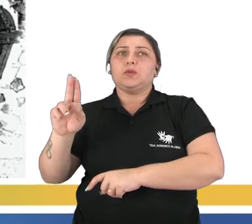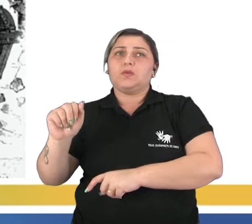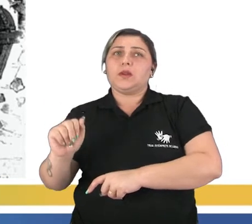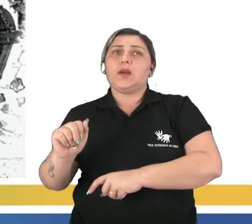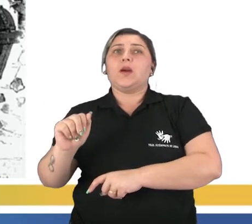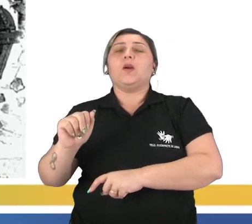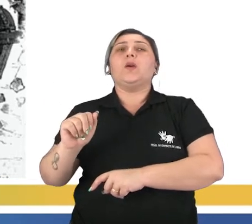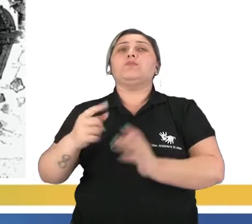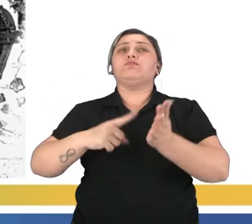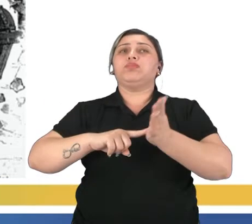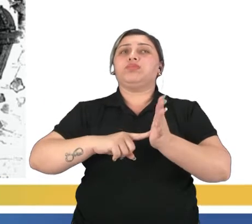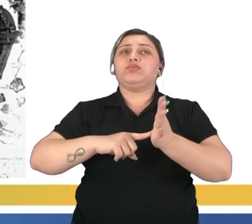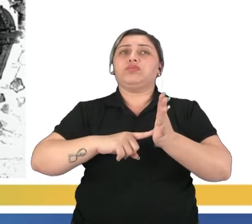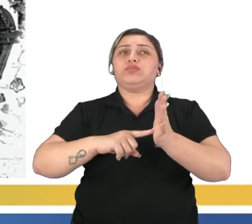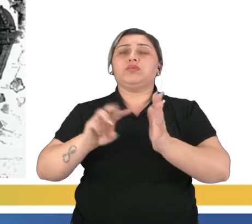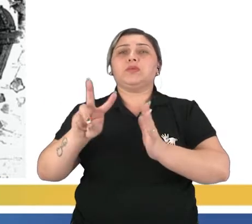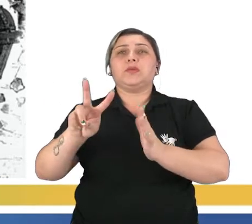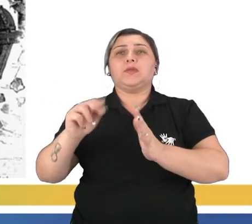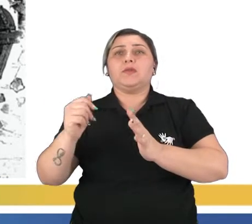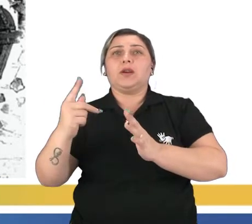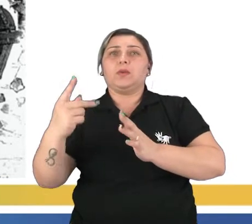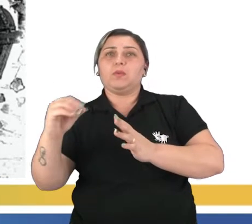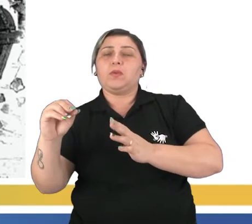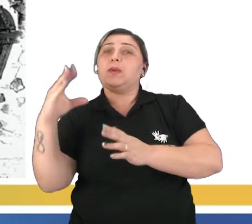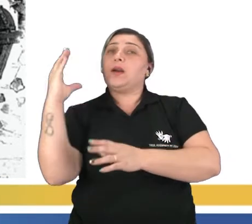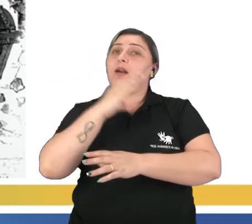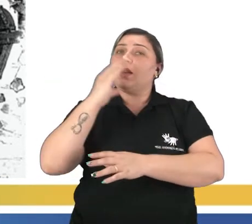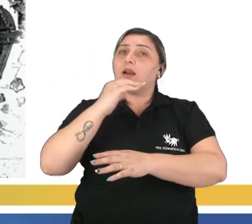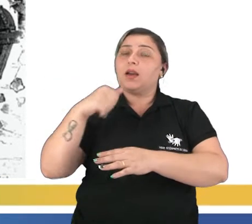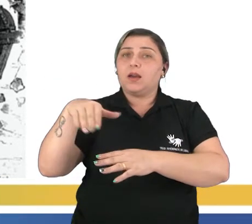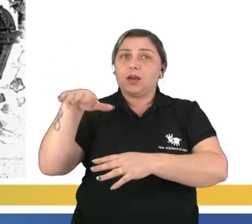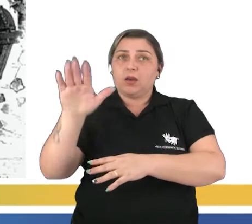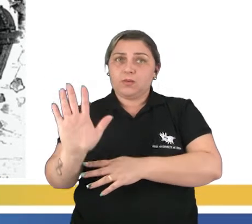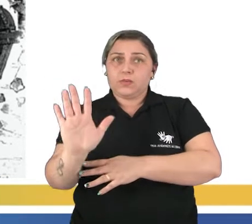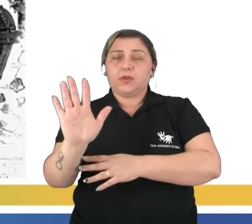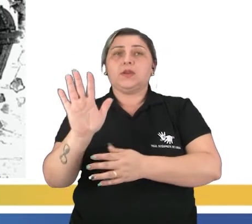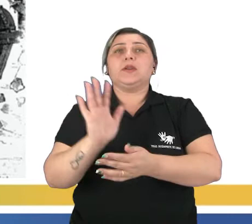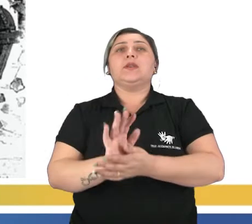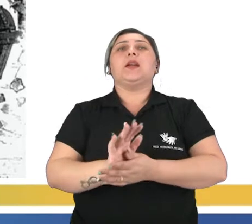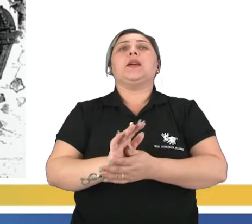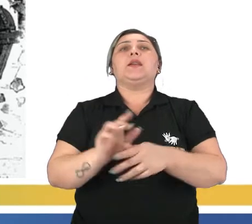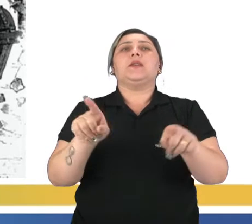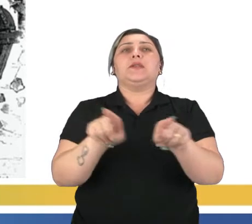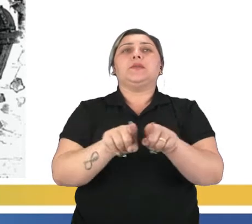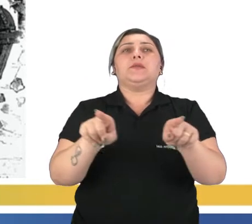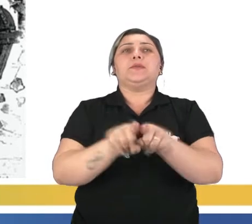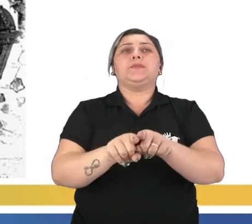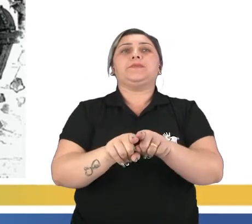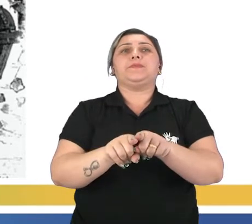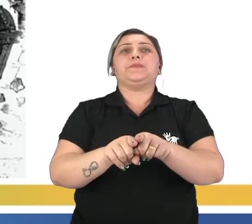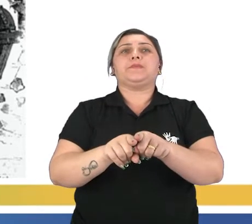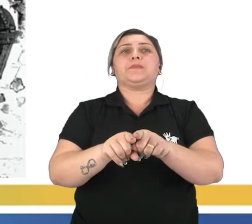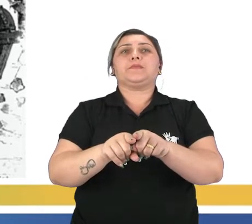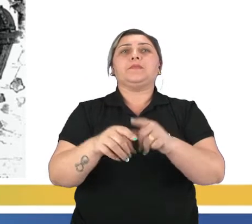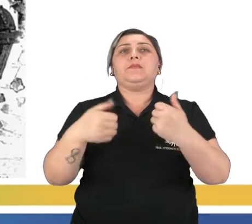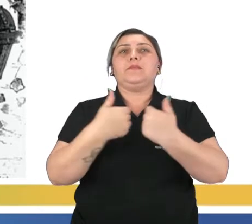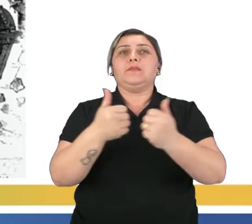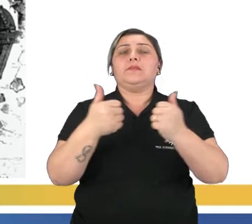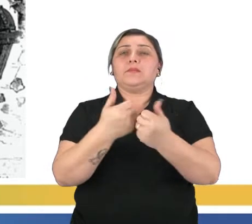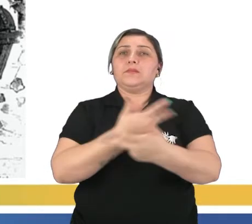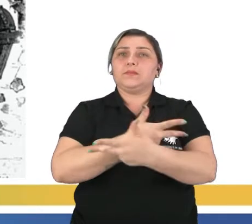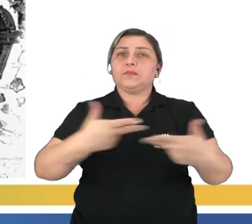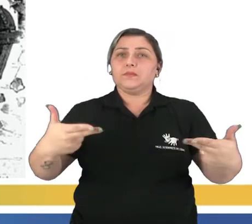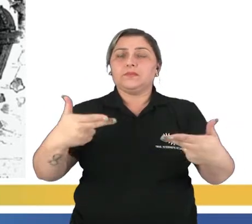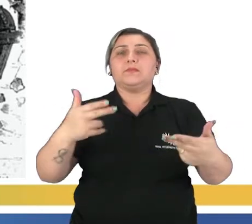essencial para aumentar a produção das máquinas e a velocidade dos transportes. Então a gente tem nesse